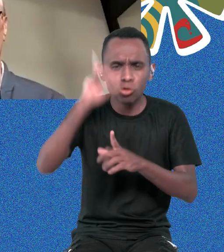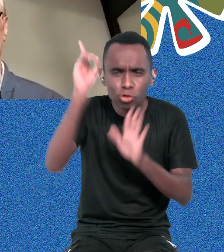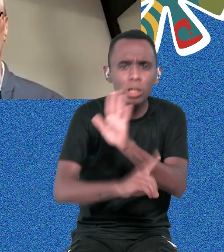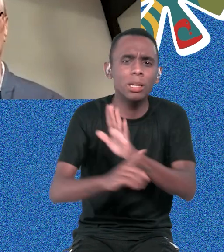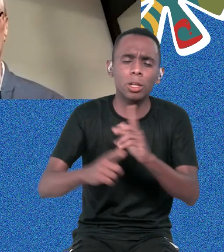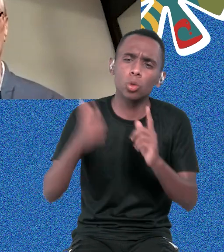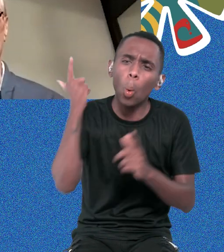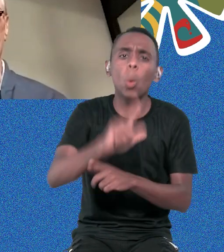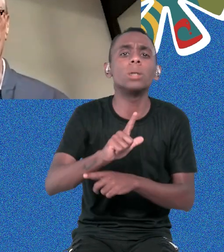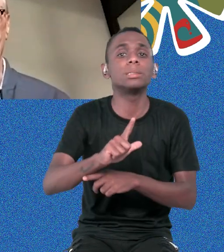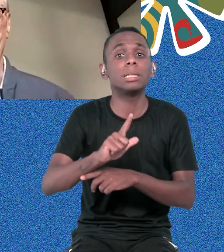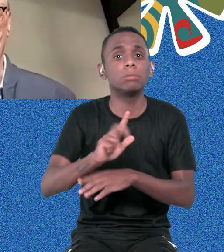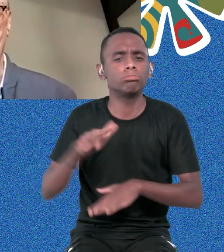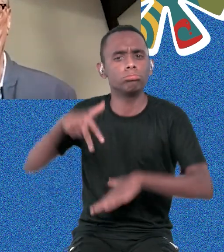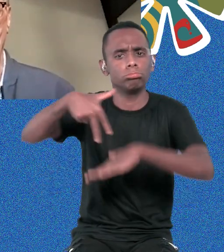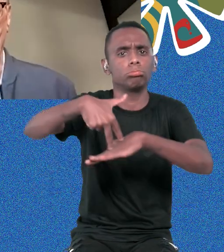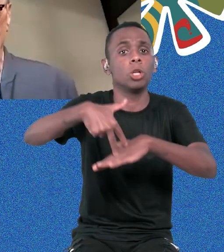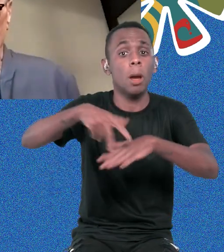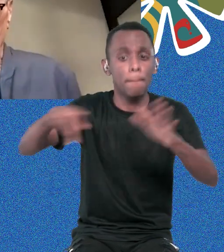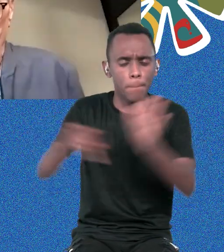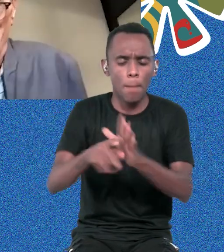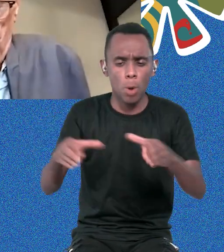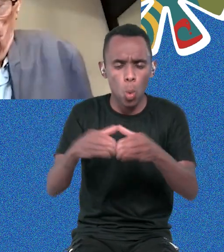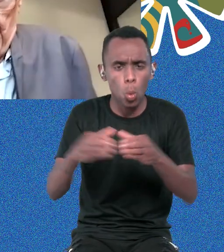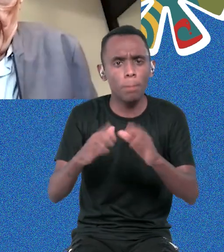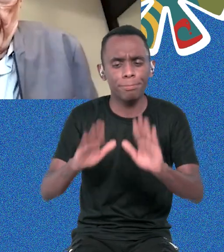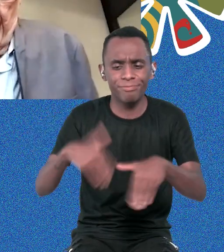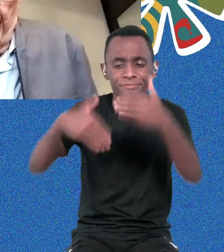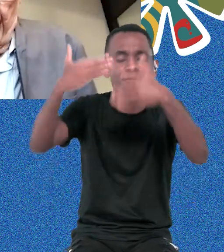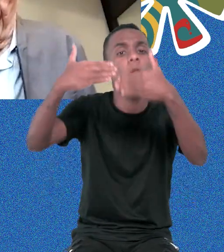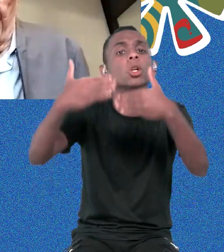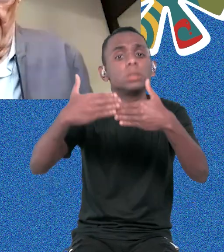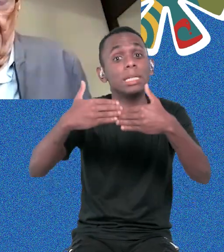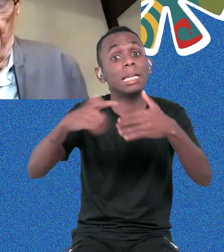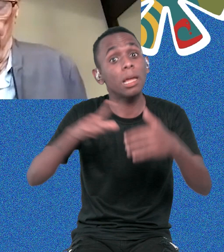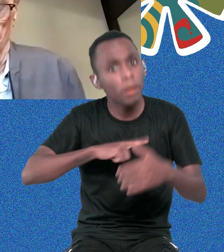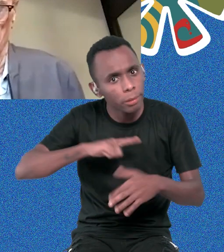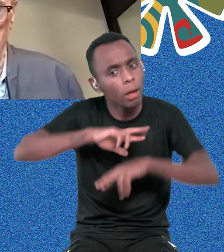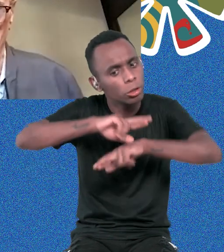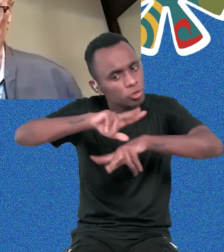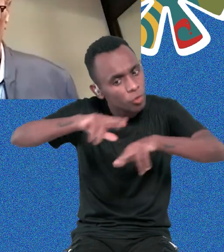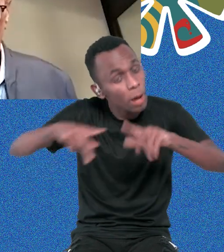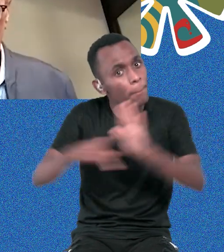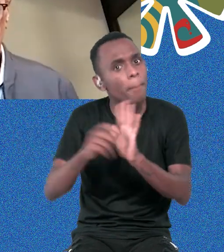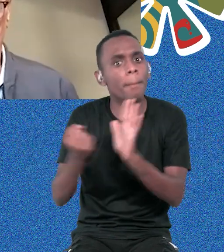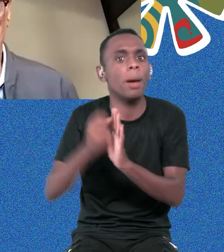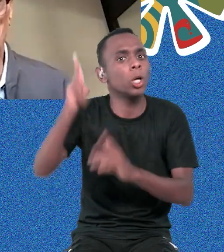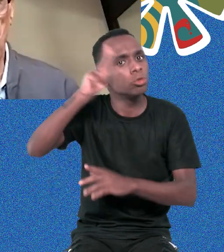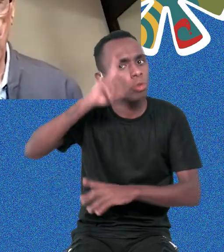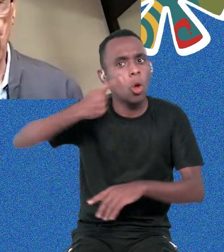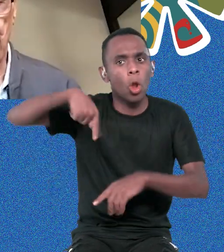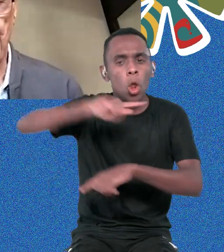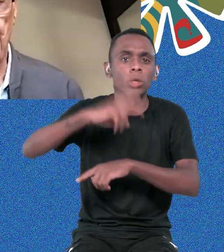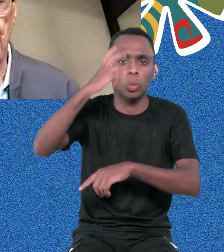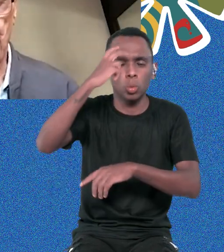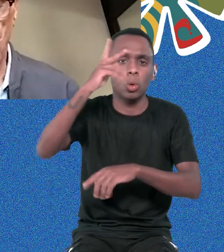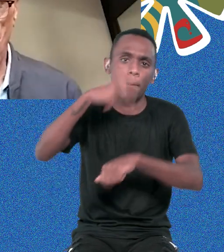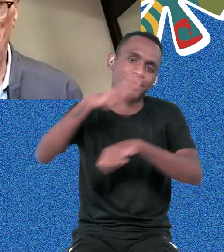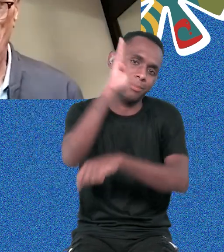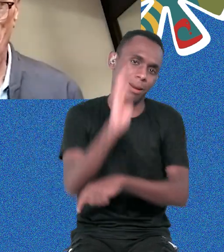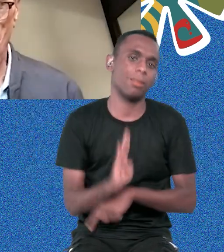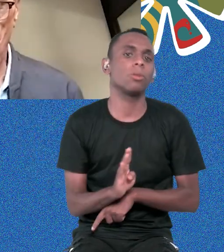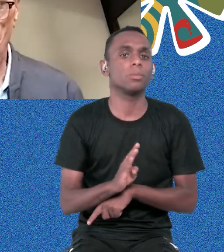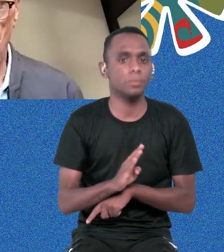direitos, por esse lugar de reconhecimento desses grupos que compõem a diversidade da nossa história, da nossa